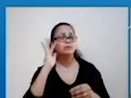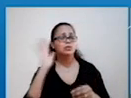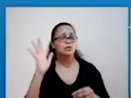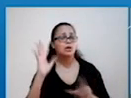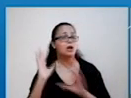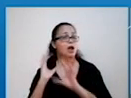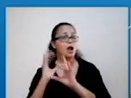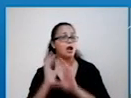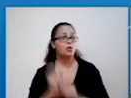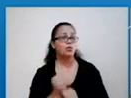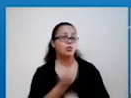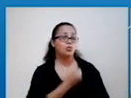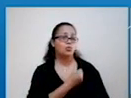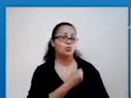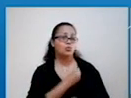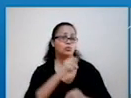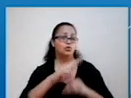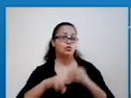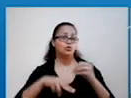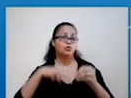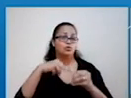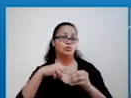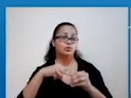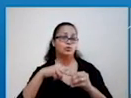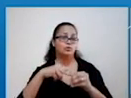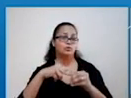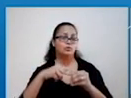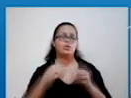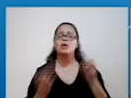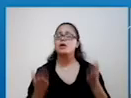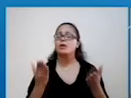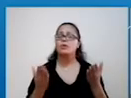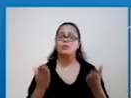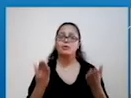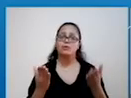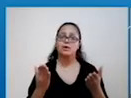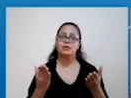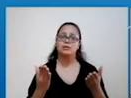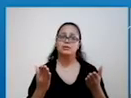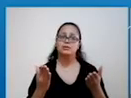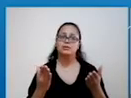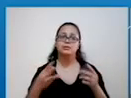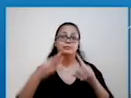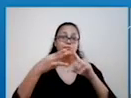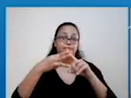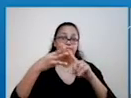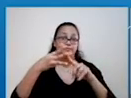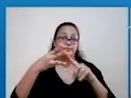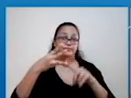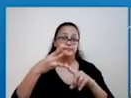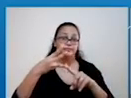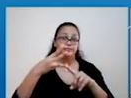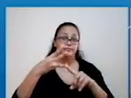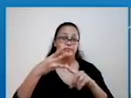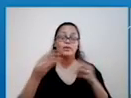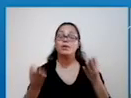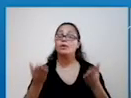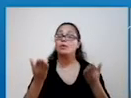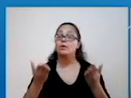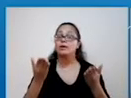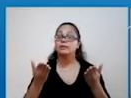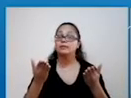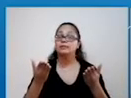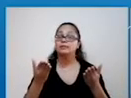o número de nêutrons e determine quais são os isótopos, isótonos e isóbaros.